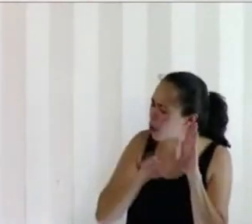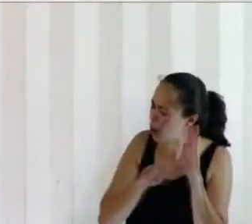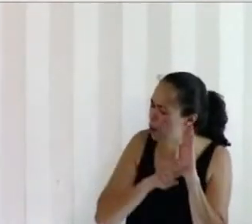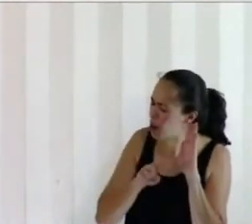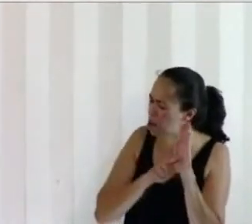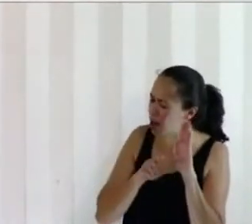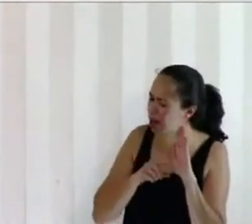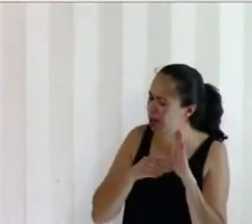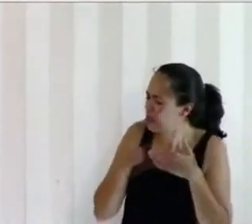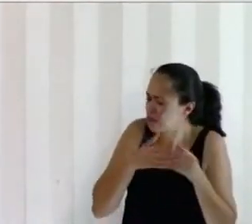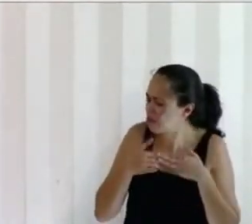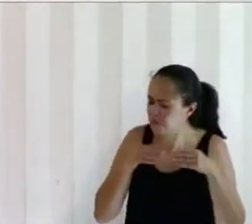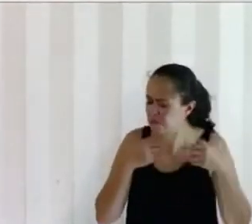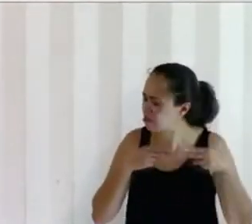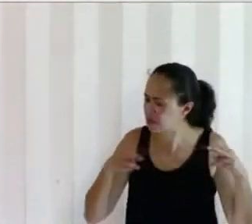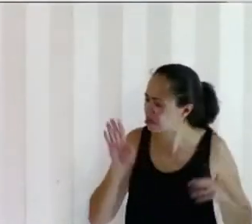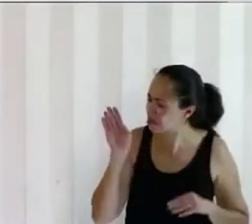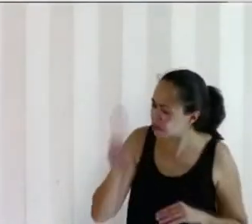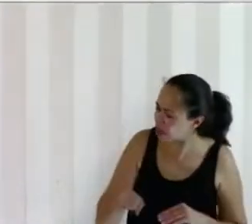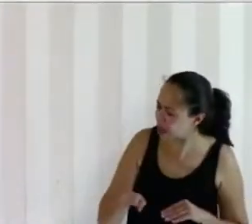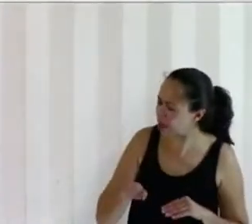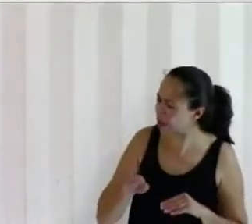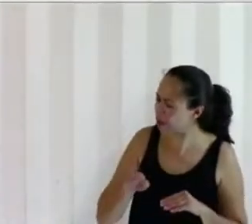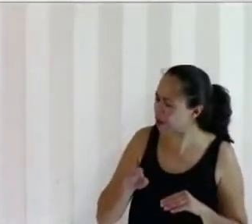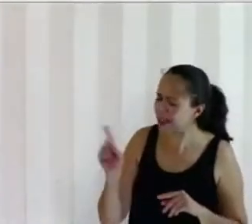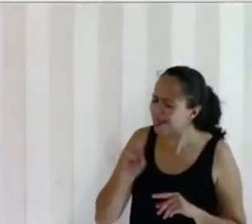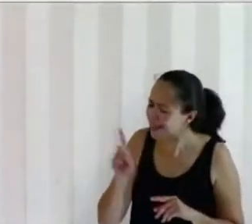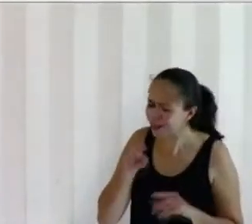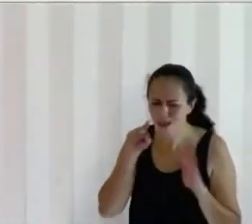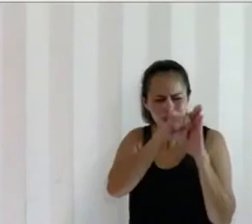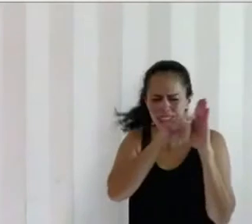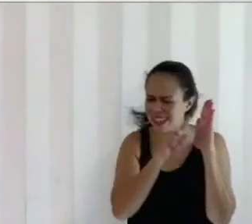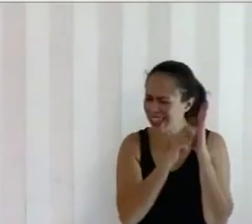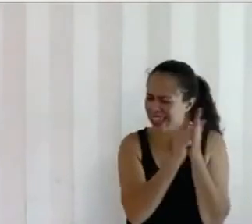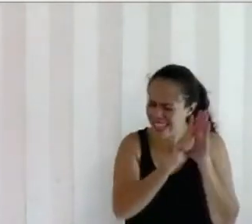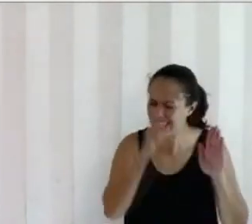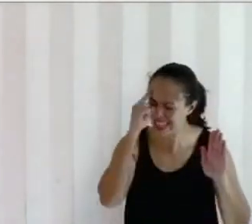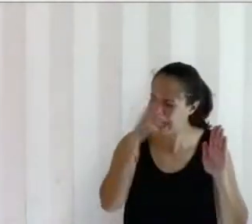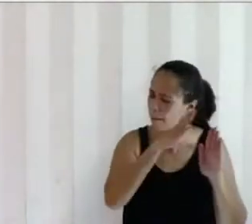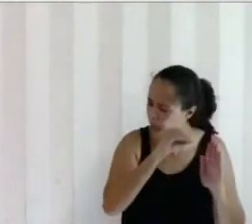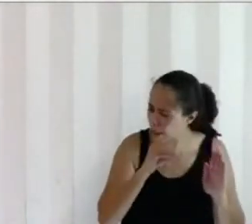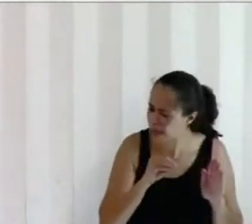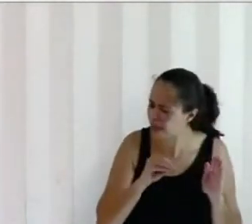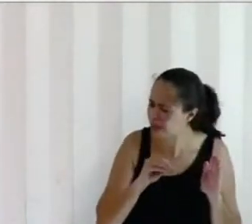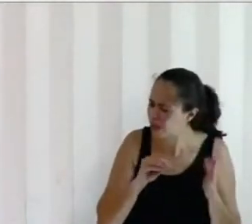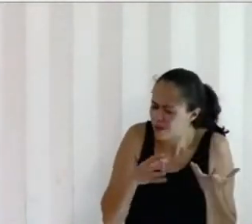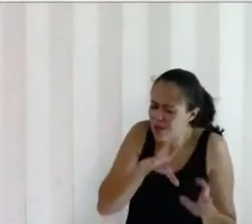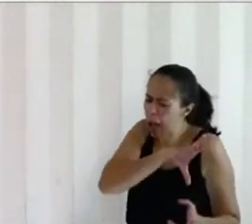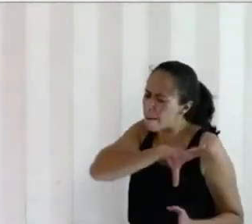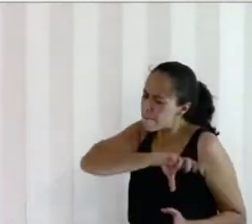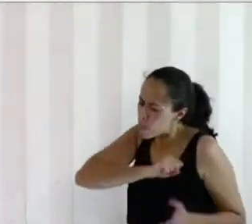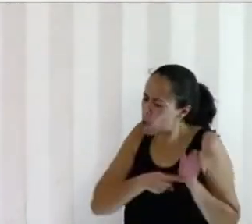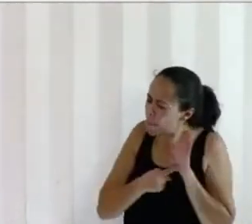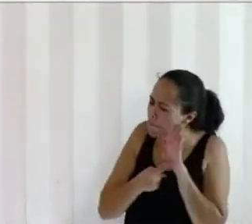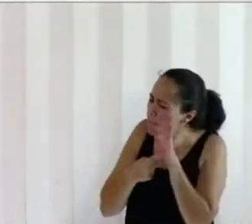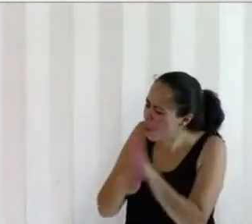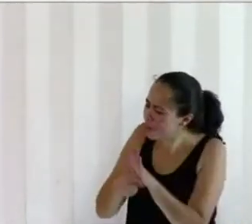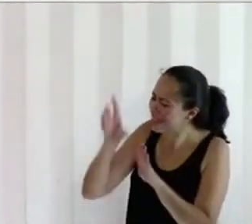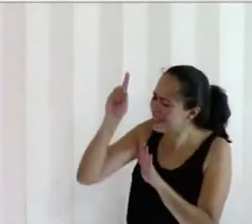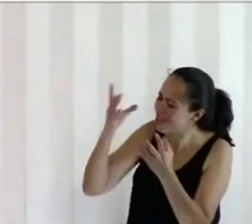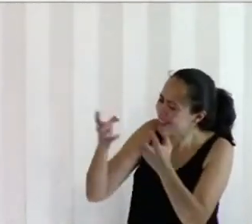Isso aqui é princípio. Isso aqui, meu filho, minha filha, é um princípio que o papai e a mamãe adotaram e